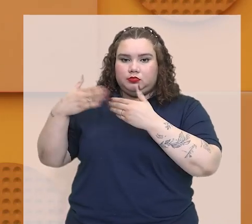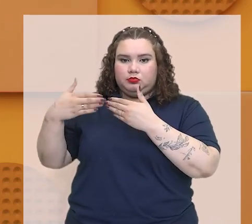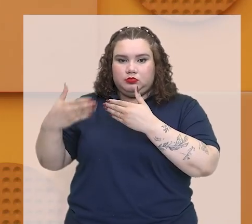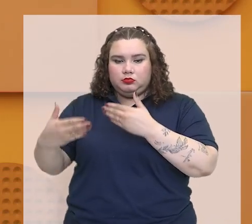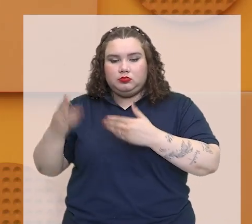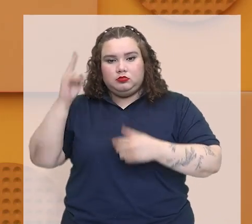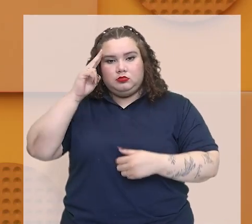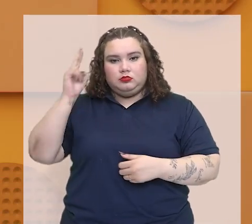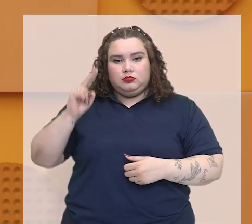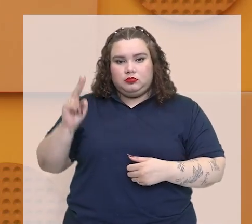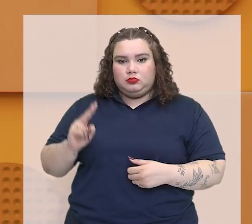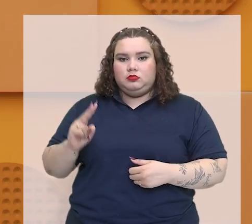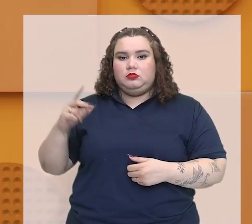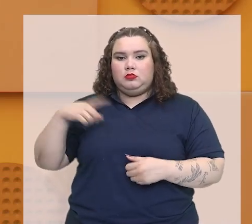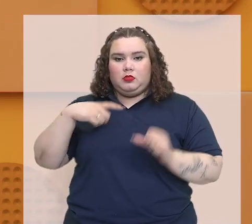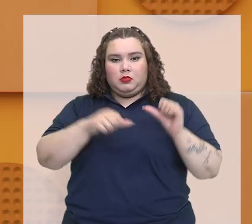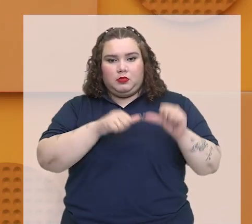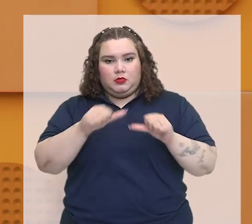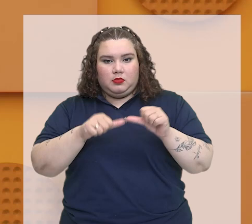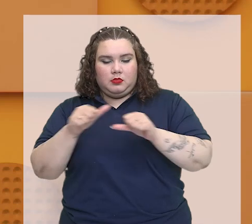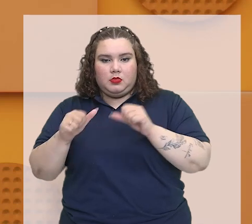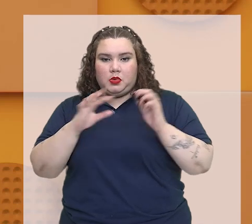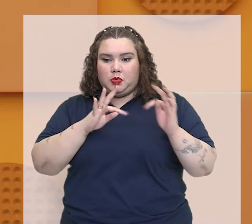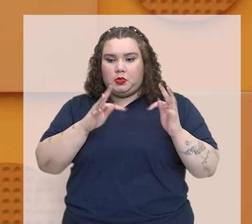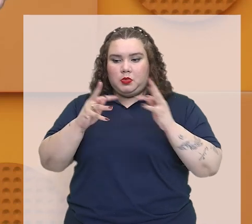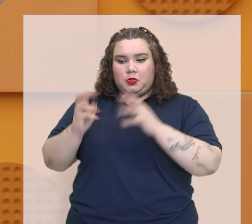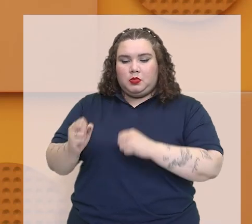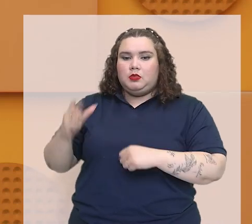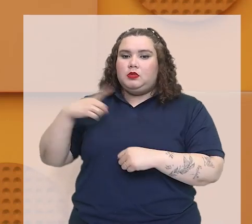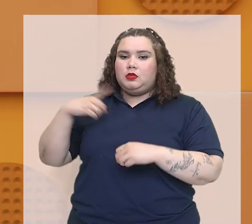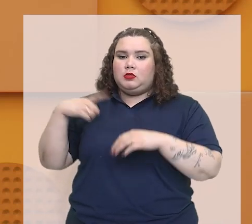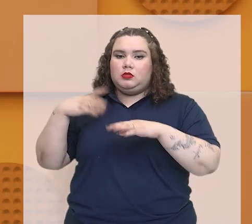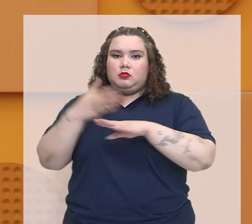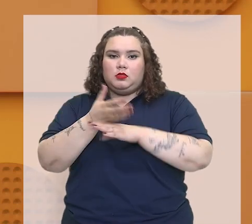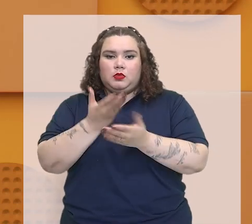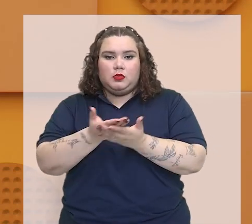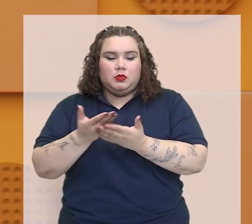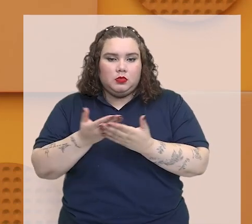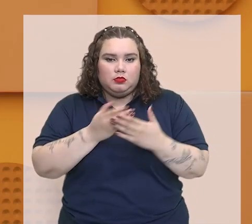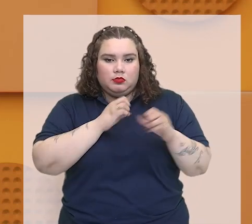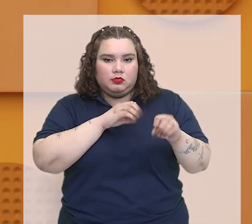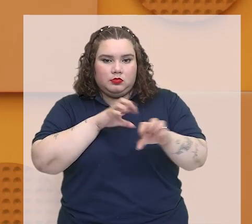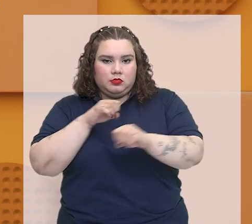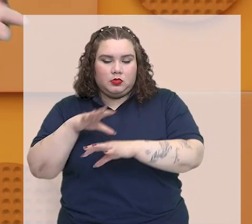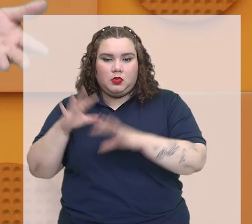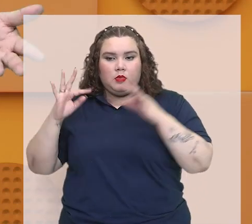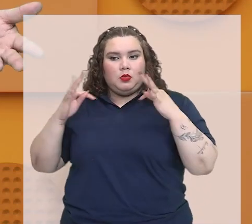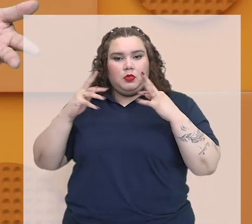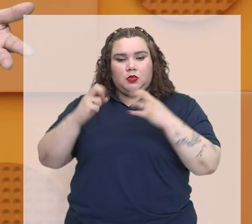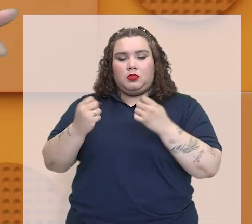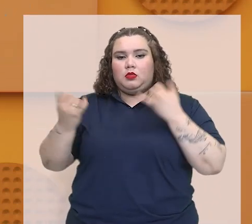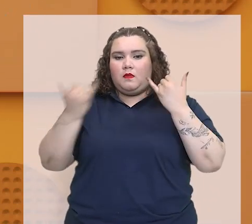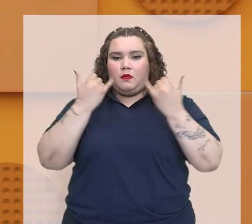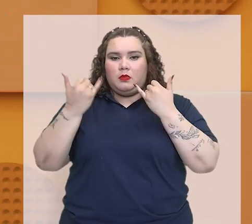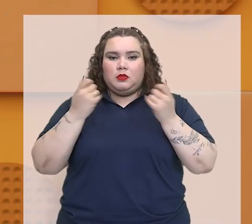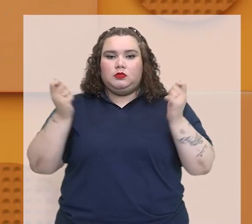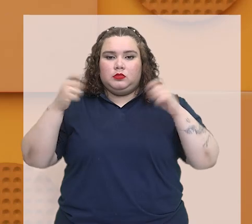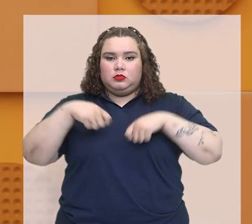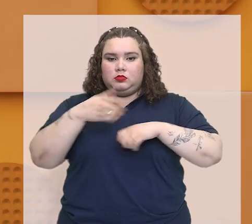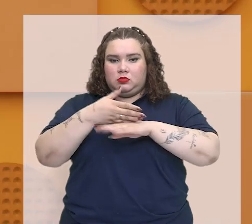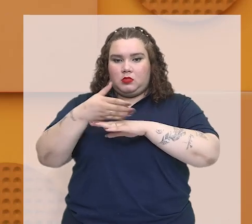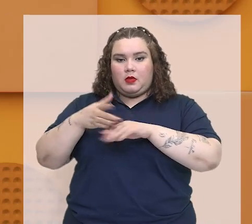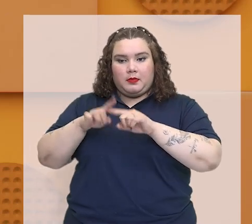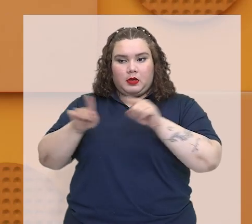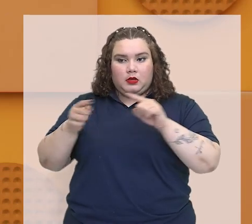ao longo da história, isso foi mudando. Todos temos acesso à educação, todos temos acesso à informação.